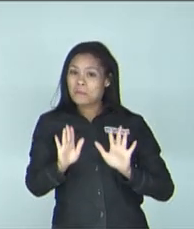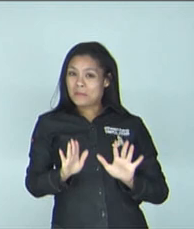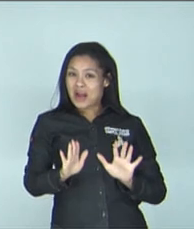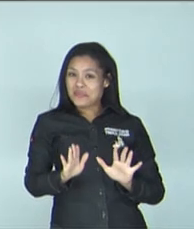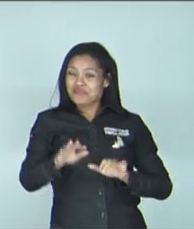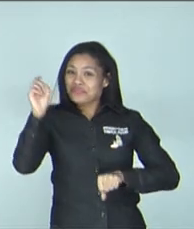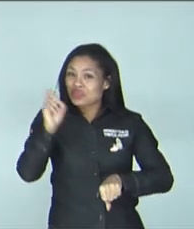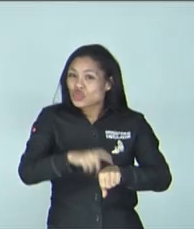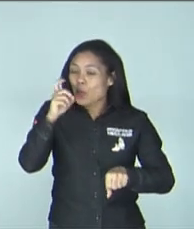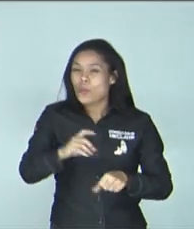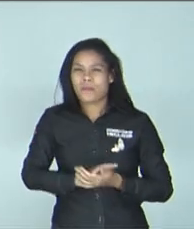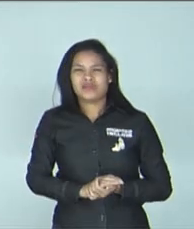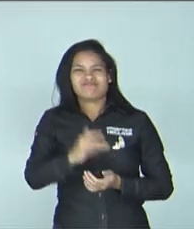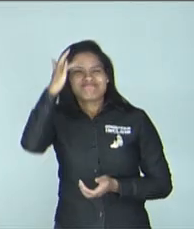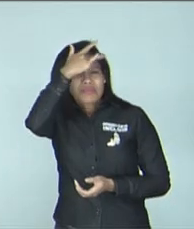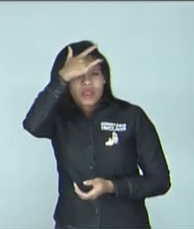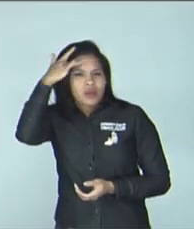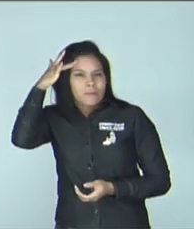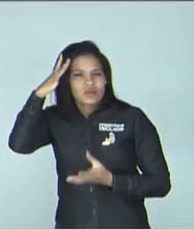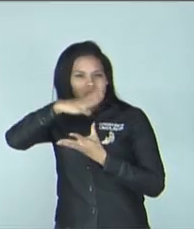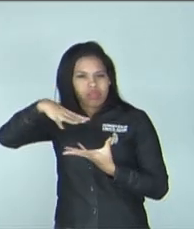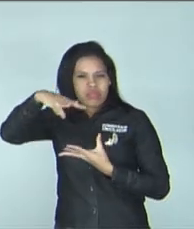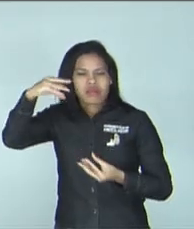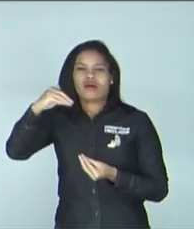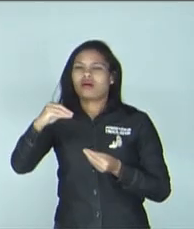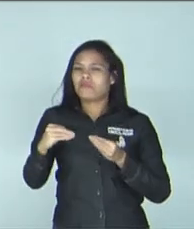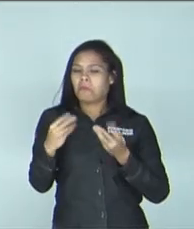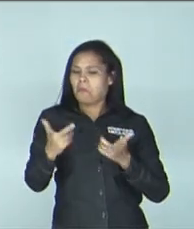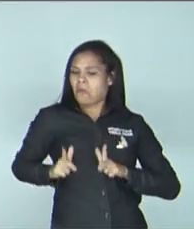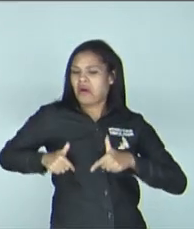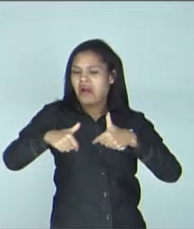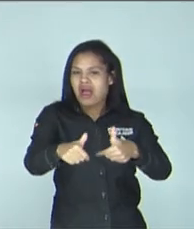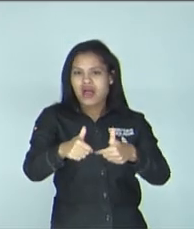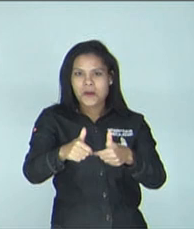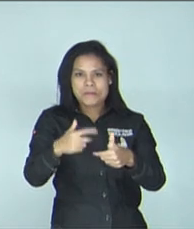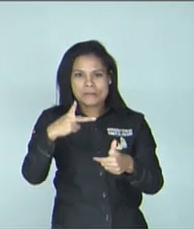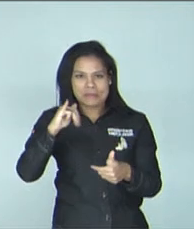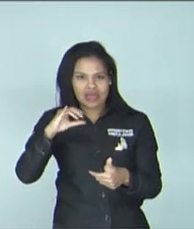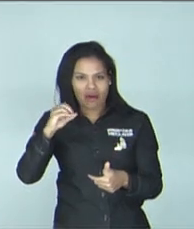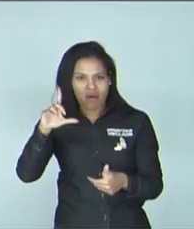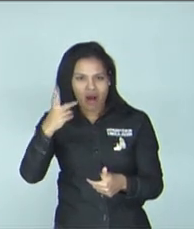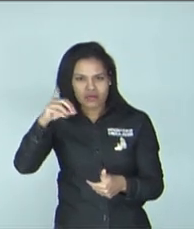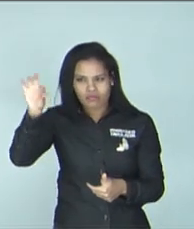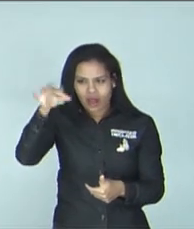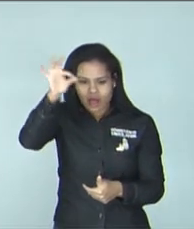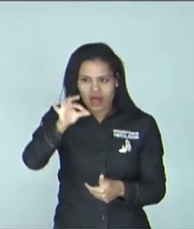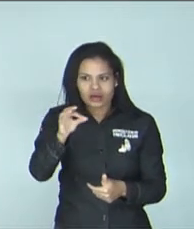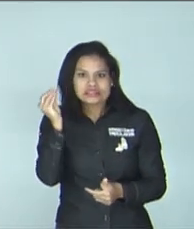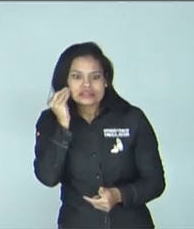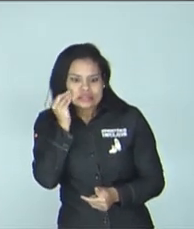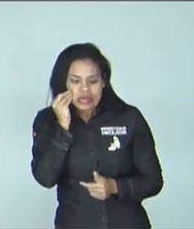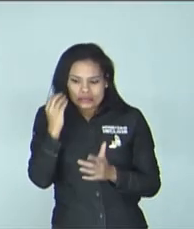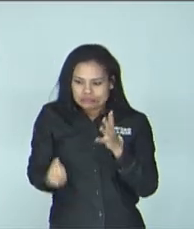meio das suas ciências ocultas não conseguiram e